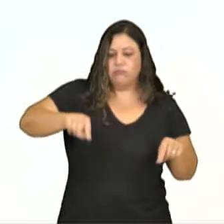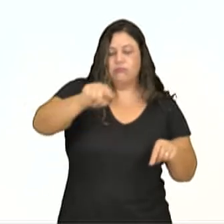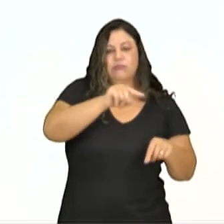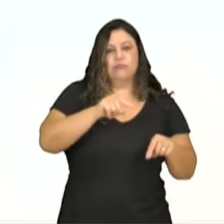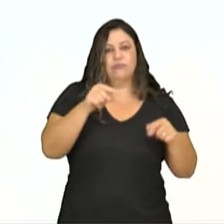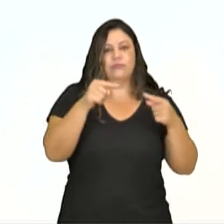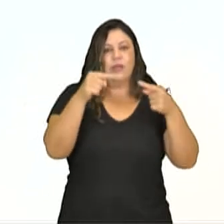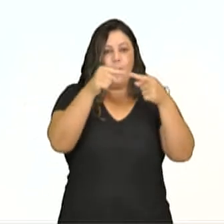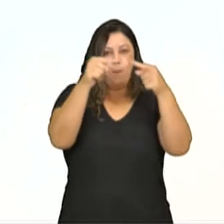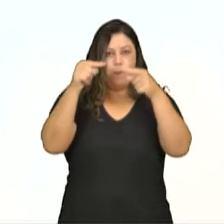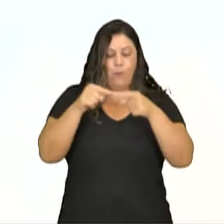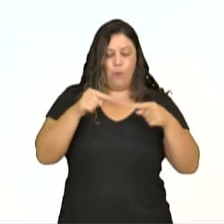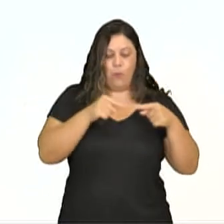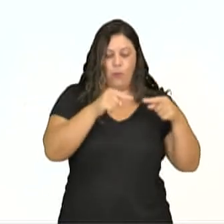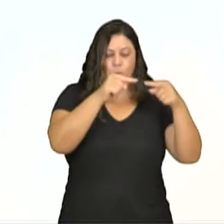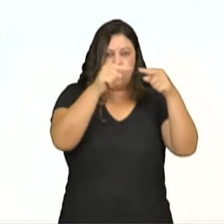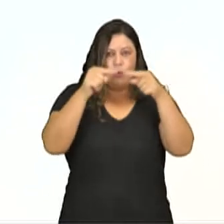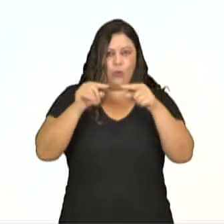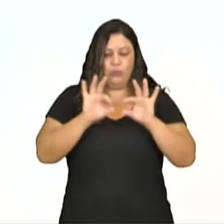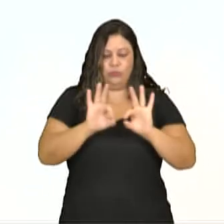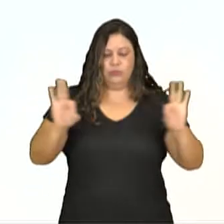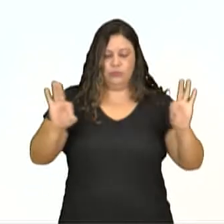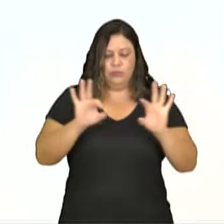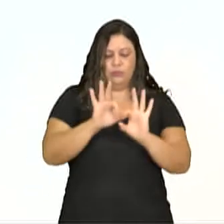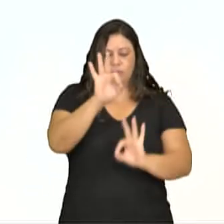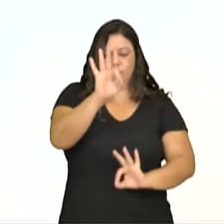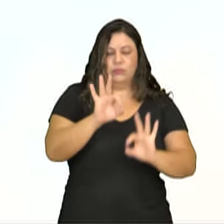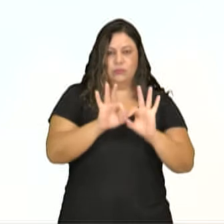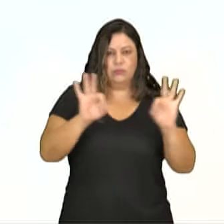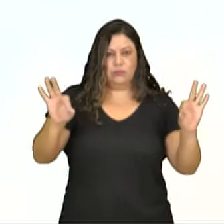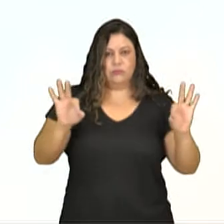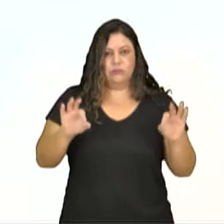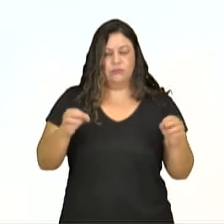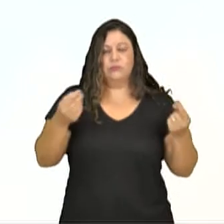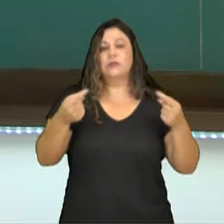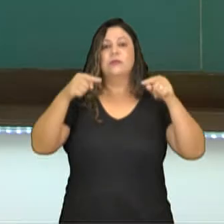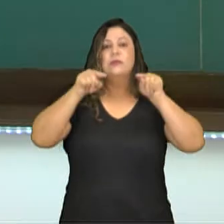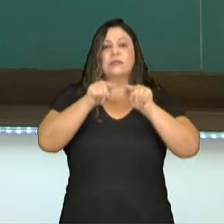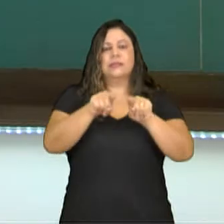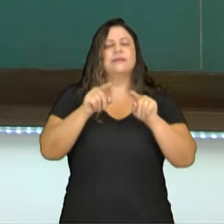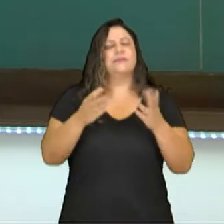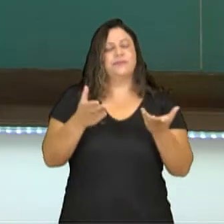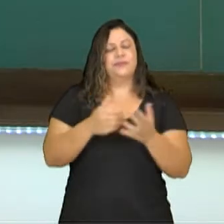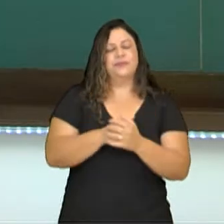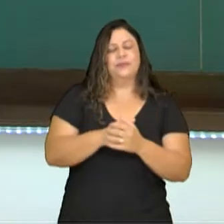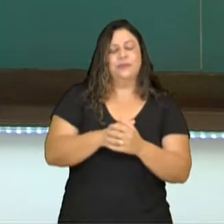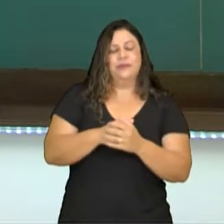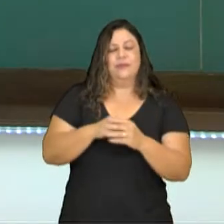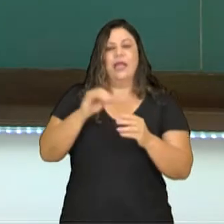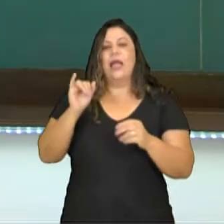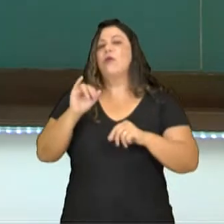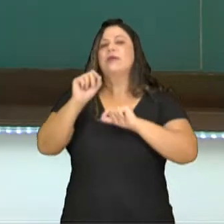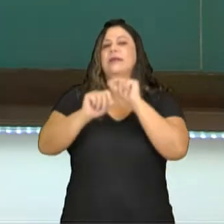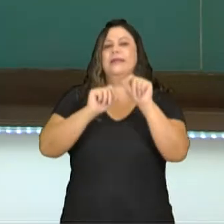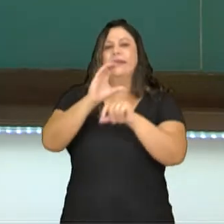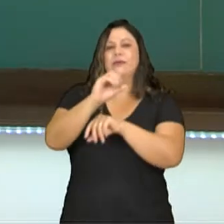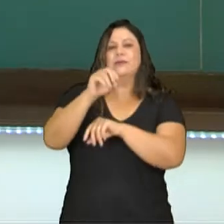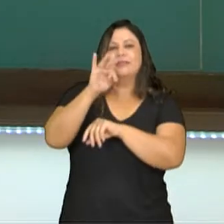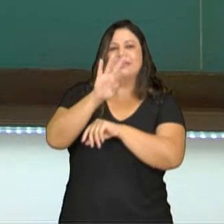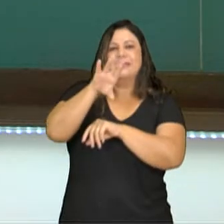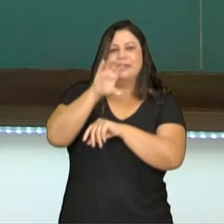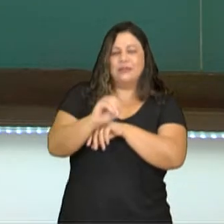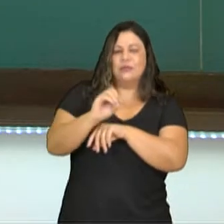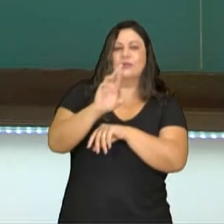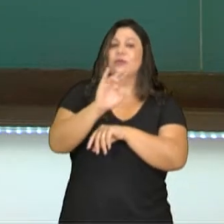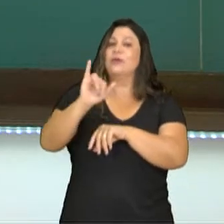que são todos equidistantes de um mesmo ponto fixo que é o centro. Então, seus elementos são o centro e o raio. Temos também